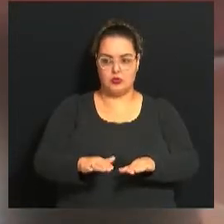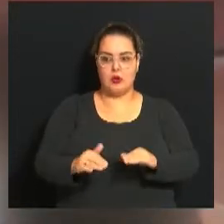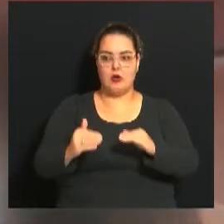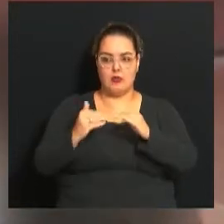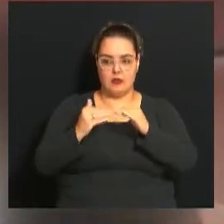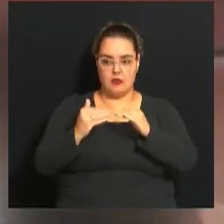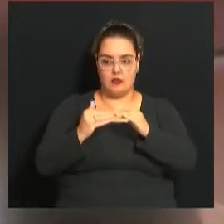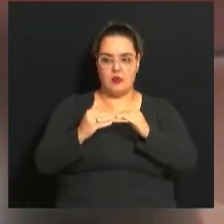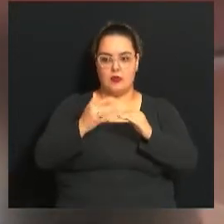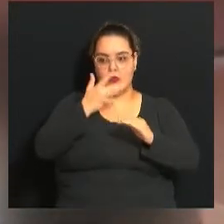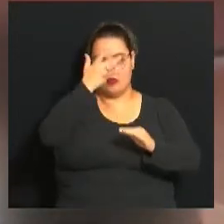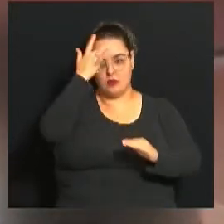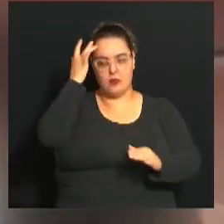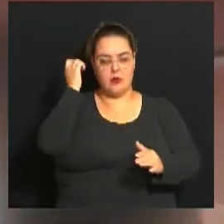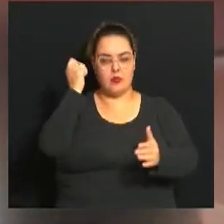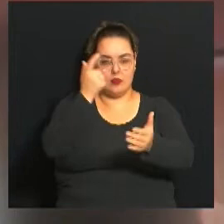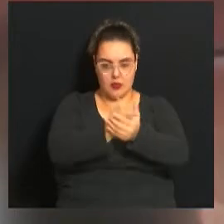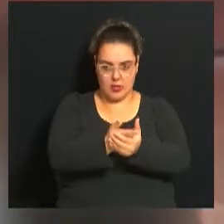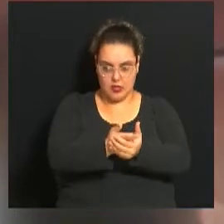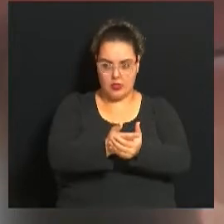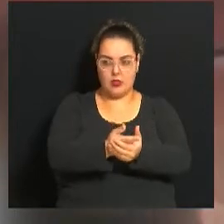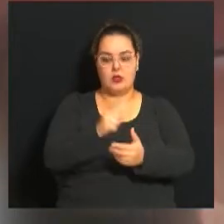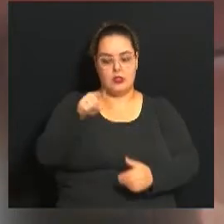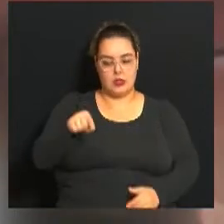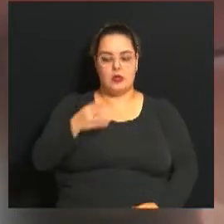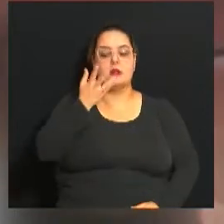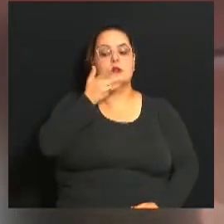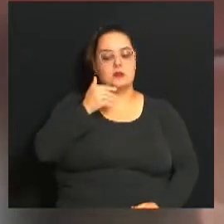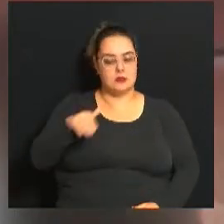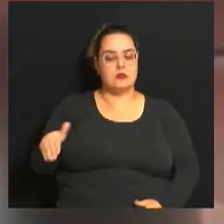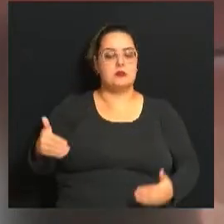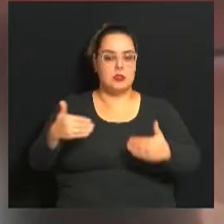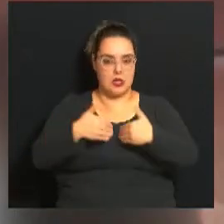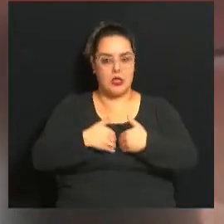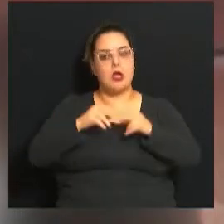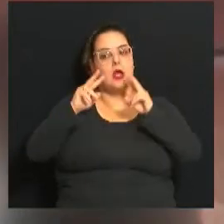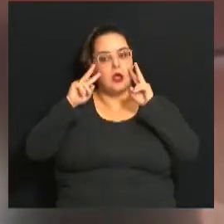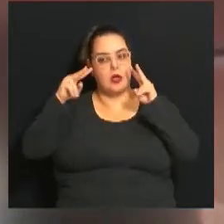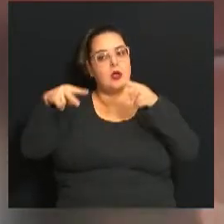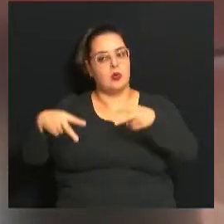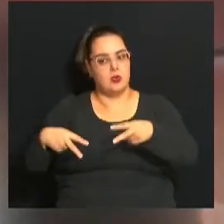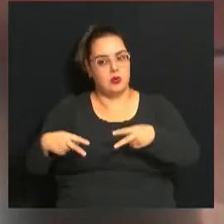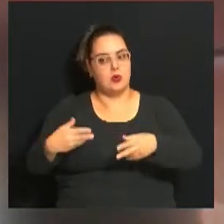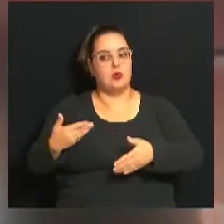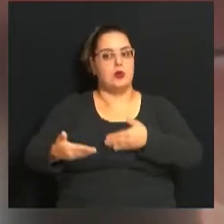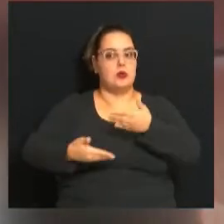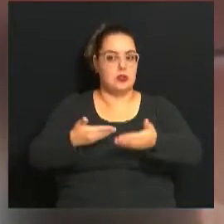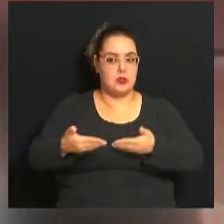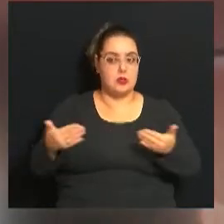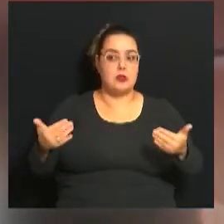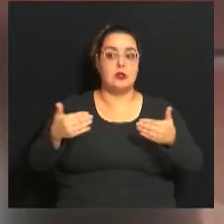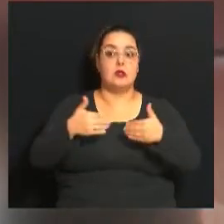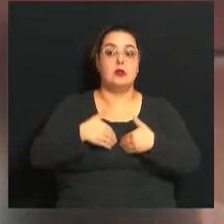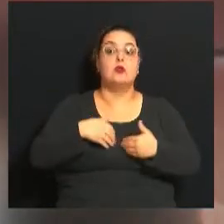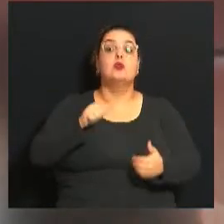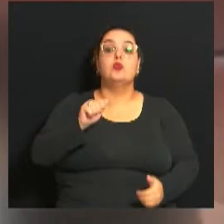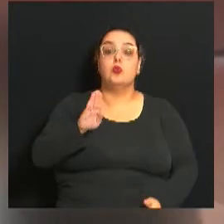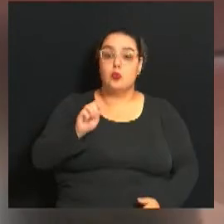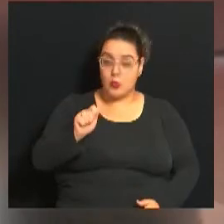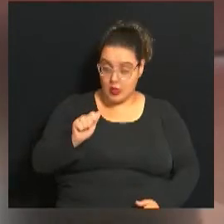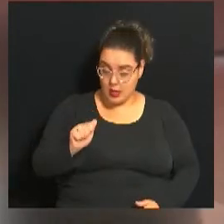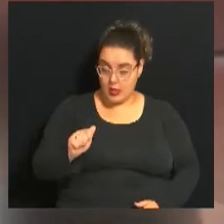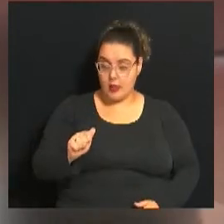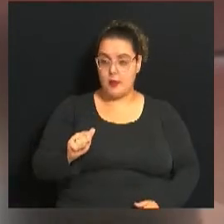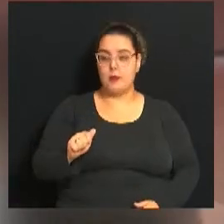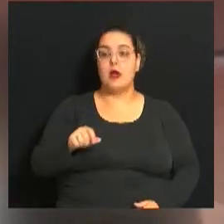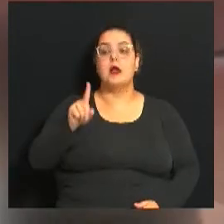consumidor. No caso desse menino, eles reconhecendo que o tratamento de autismo estava no ABA, estava no rol,